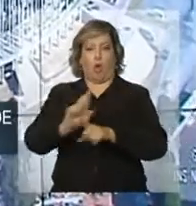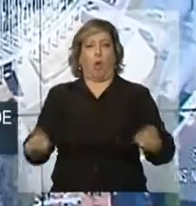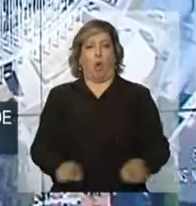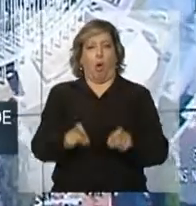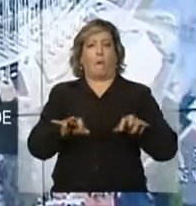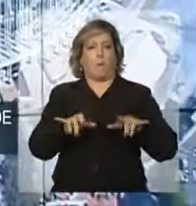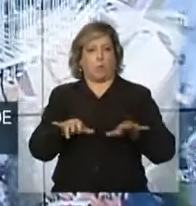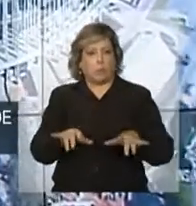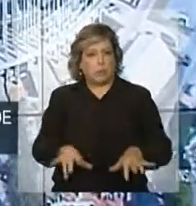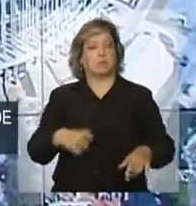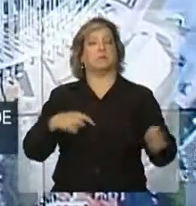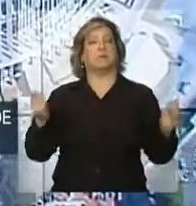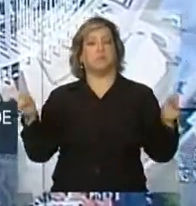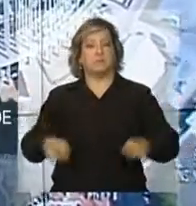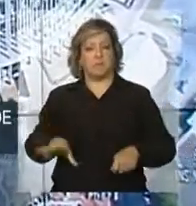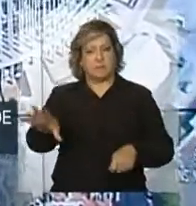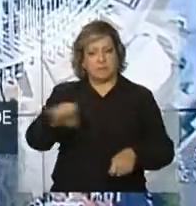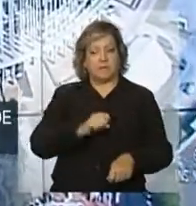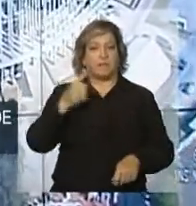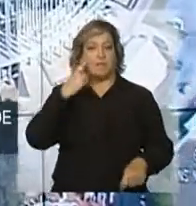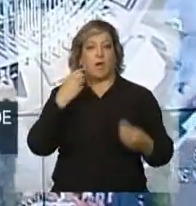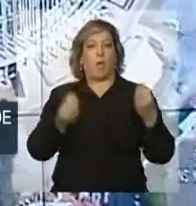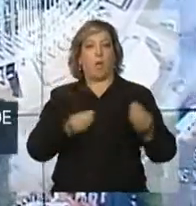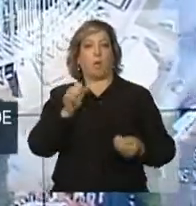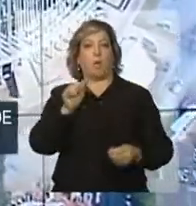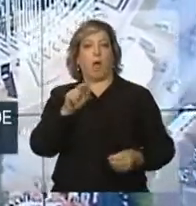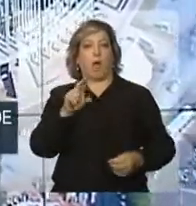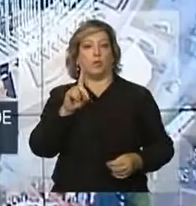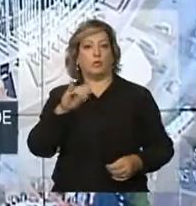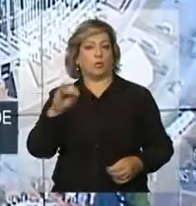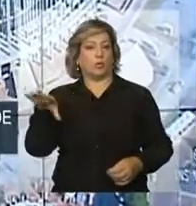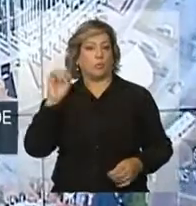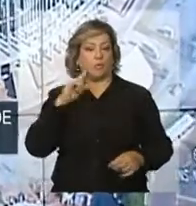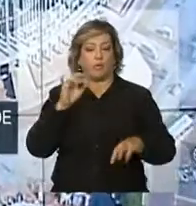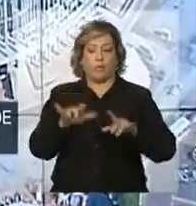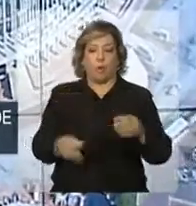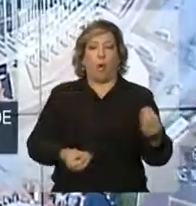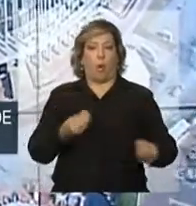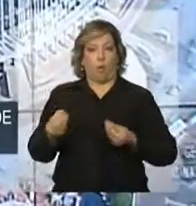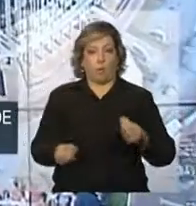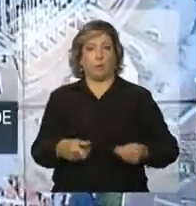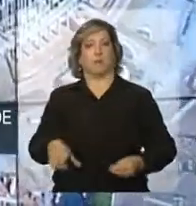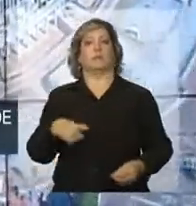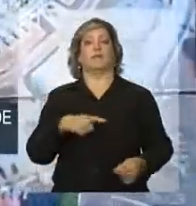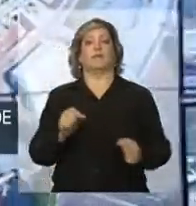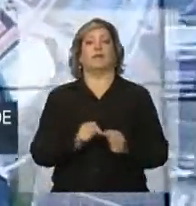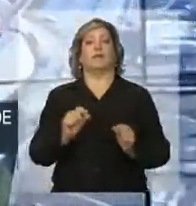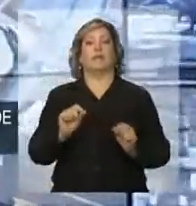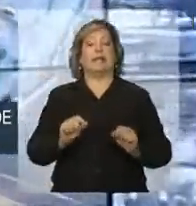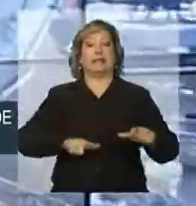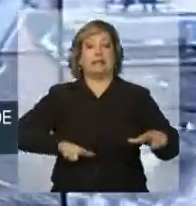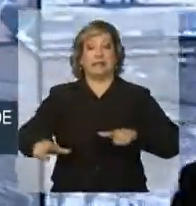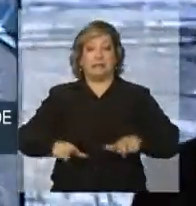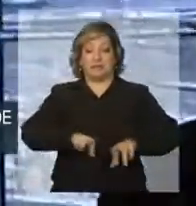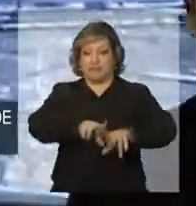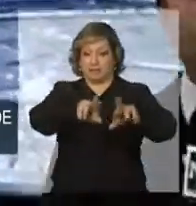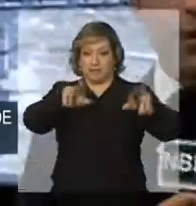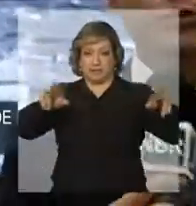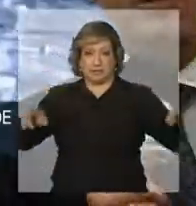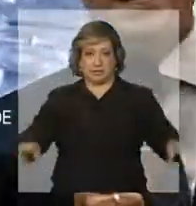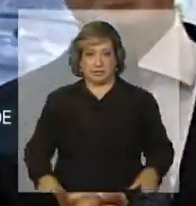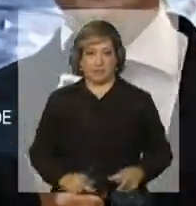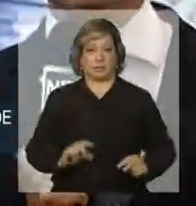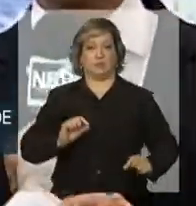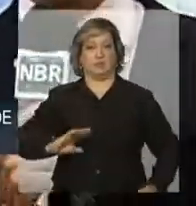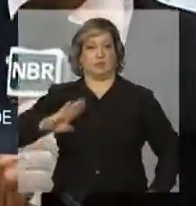dispositivos capazes de captar o áudio e programas de computador que vão fazer com que o trabalho das diferentes forças que